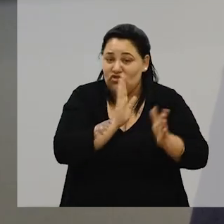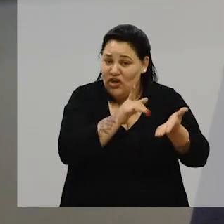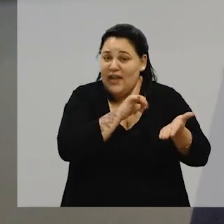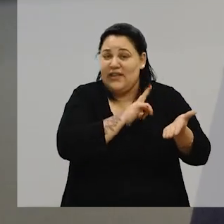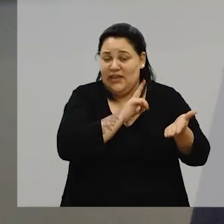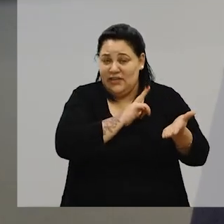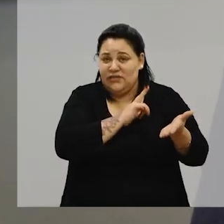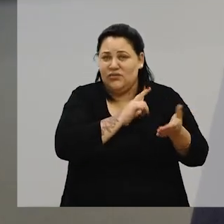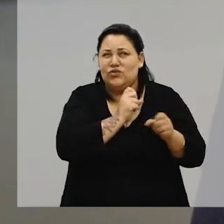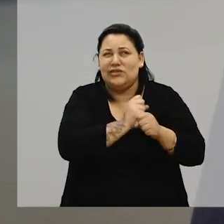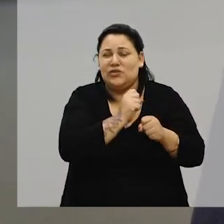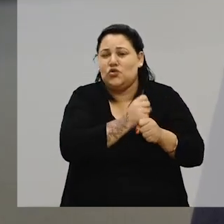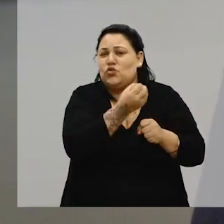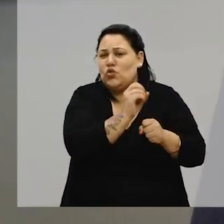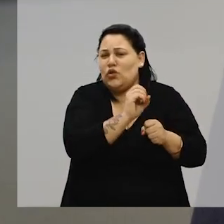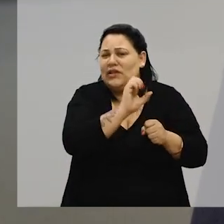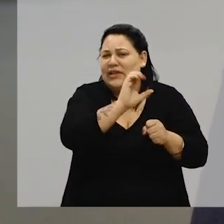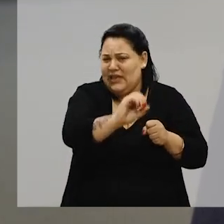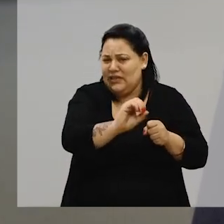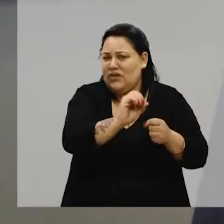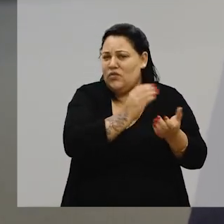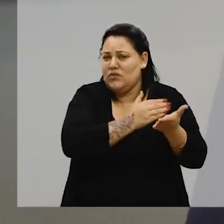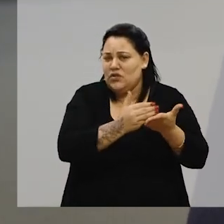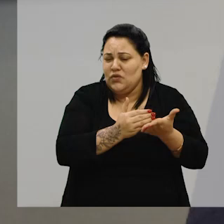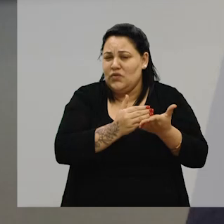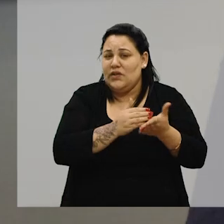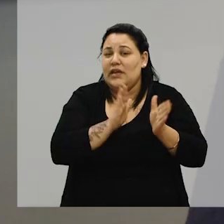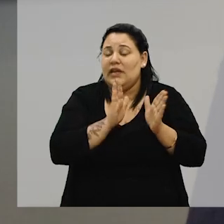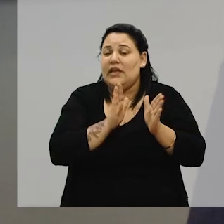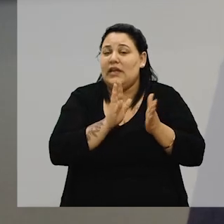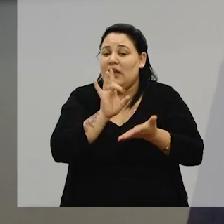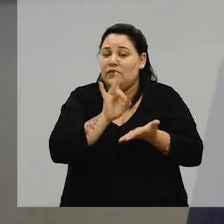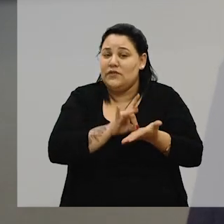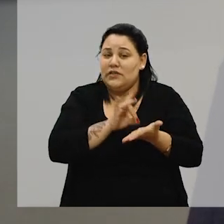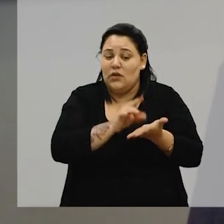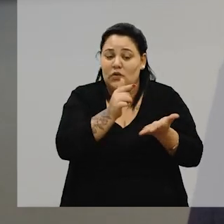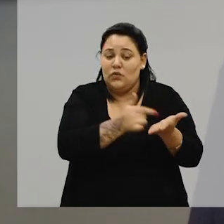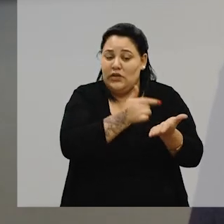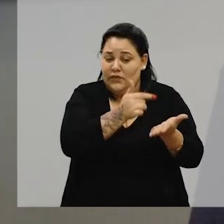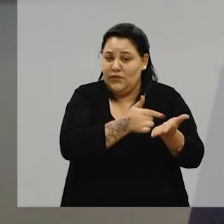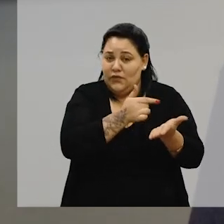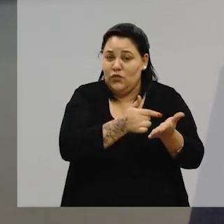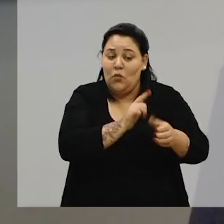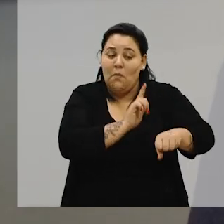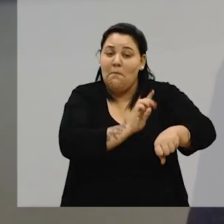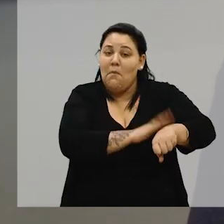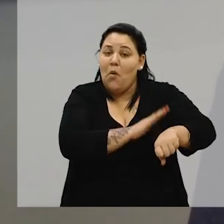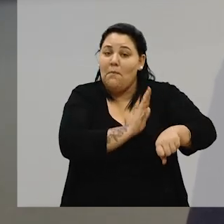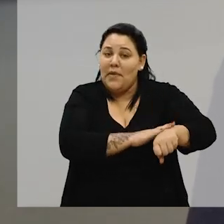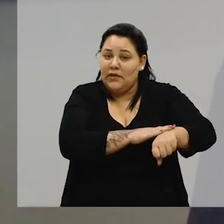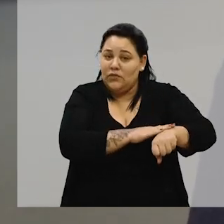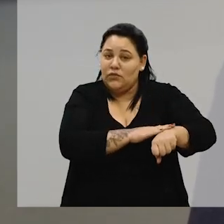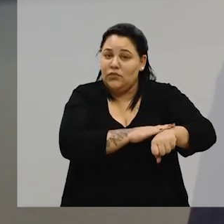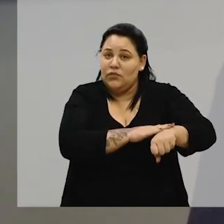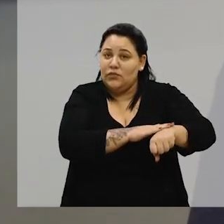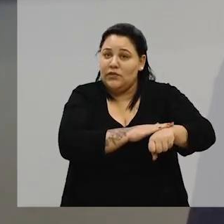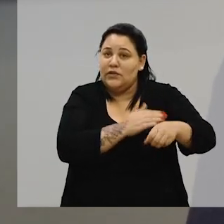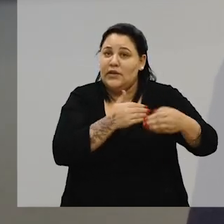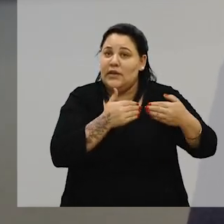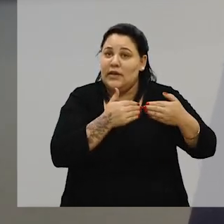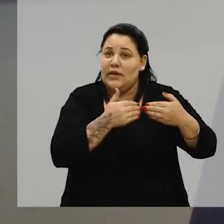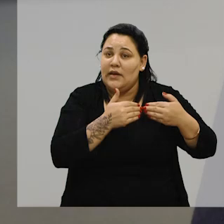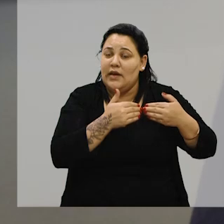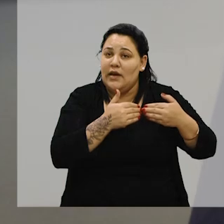na França, ela já existe desde os anos 80 e ela regula o preço do livro a partir do momento que ele é lançado por